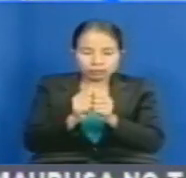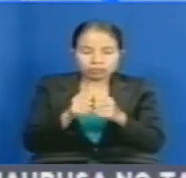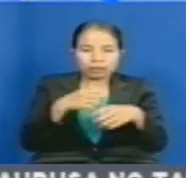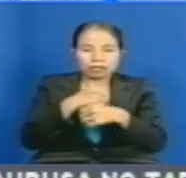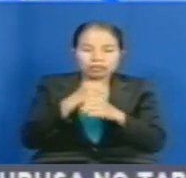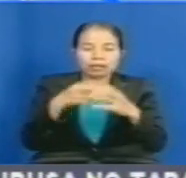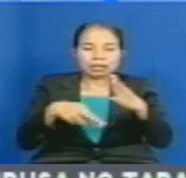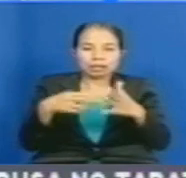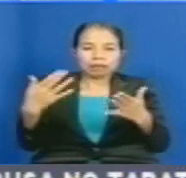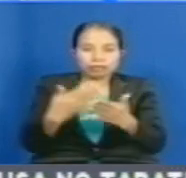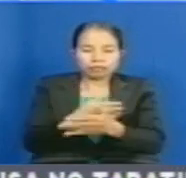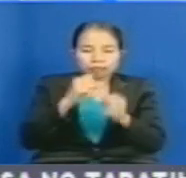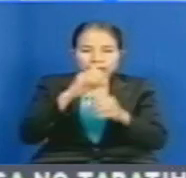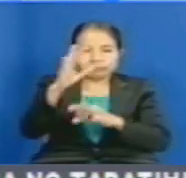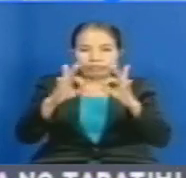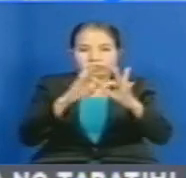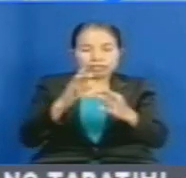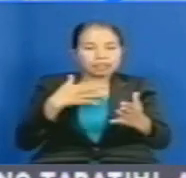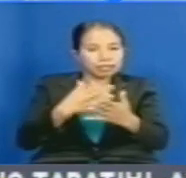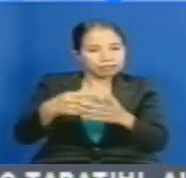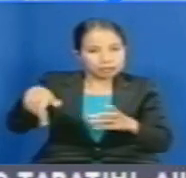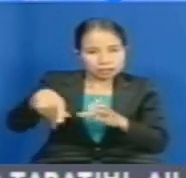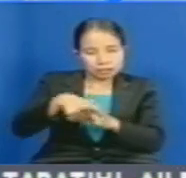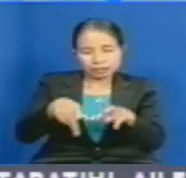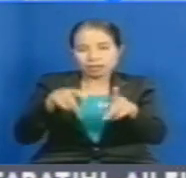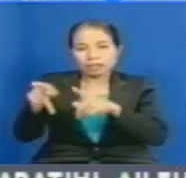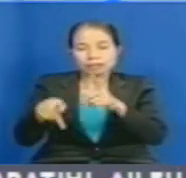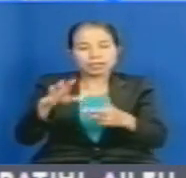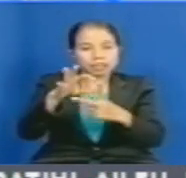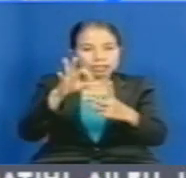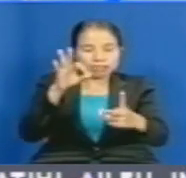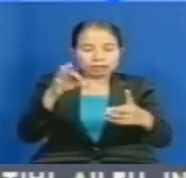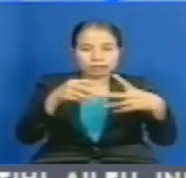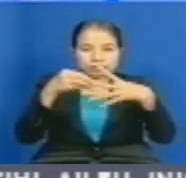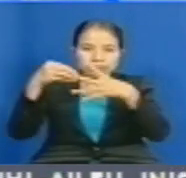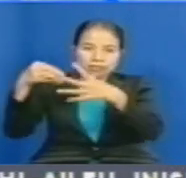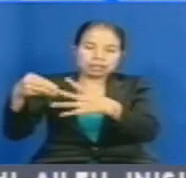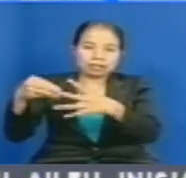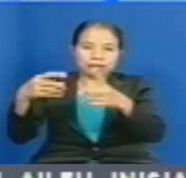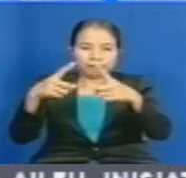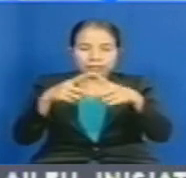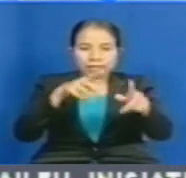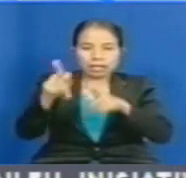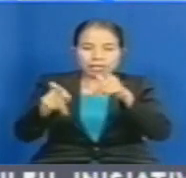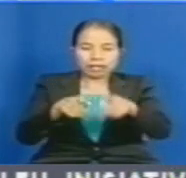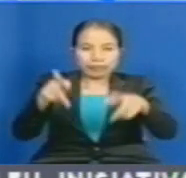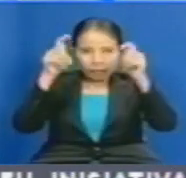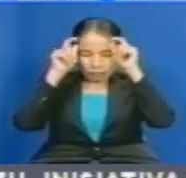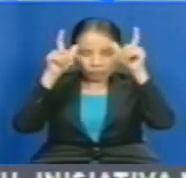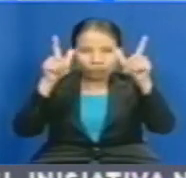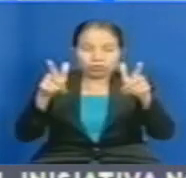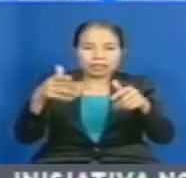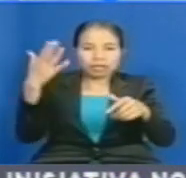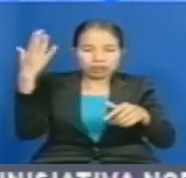Balu, bela garante de acreditar a participação cidadão Sernian e a eleição. Liliu ba ia silang timoruan sira nebe maka